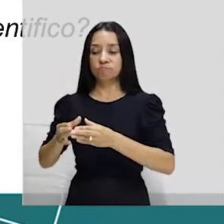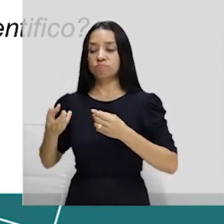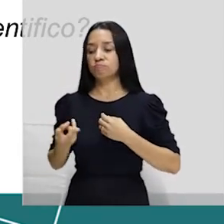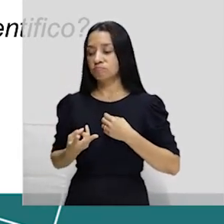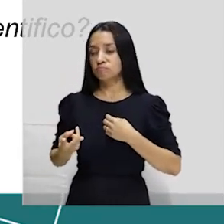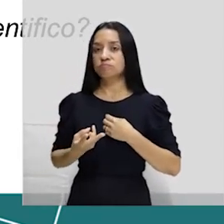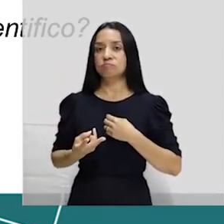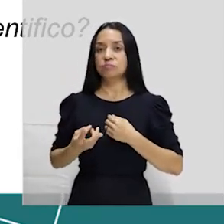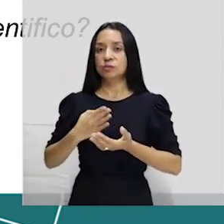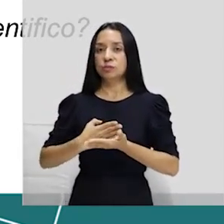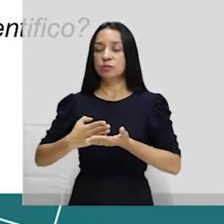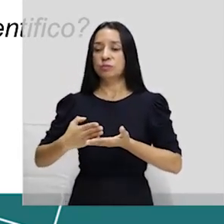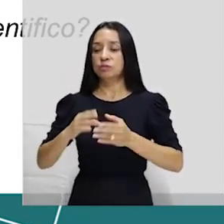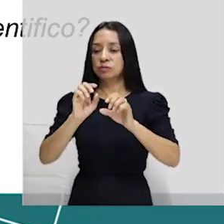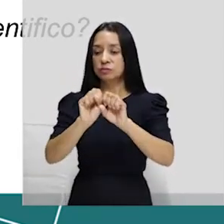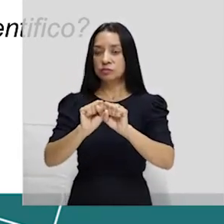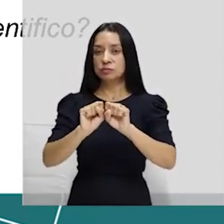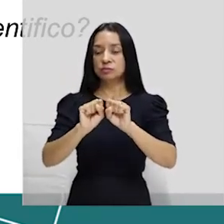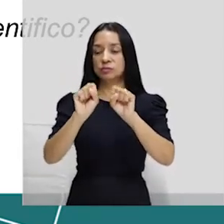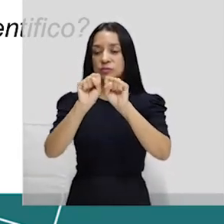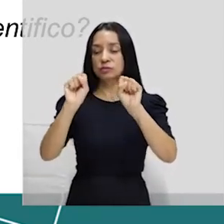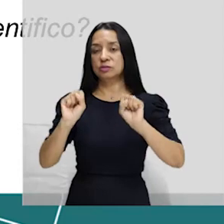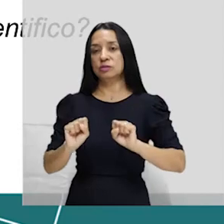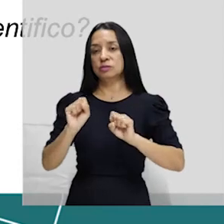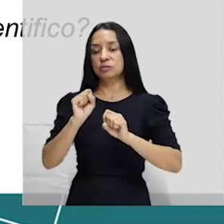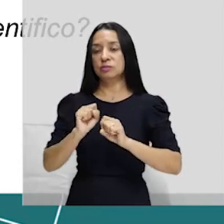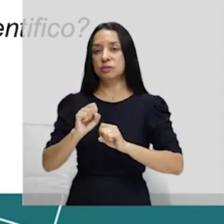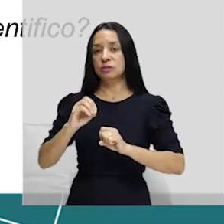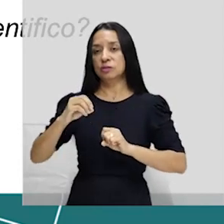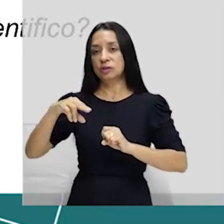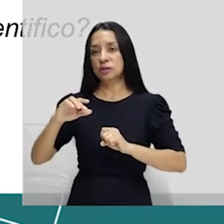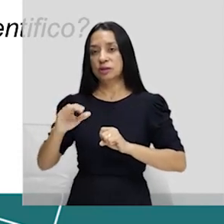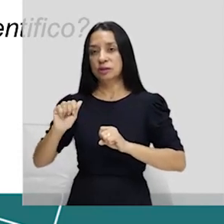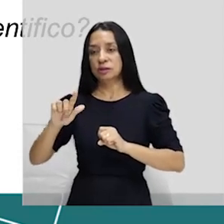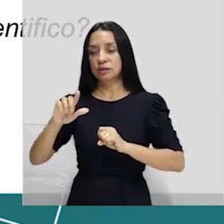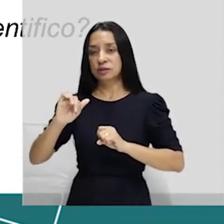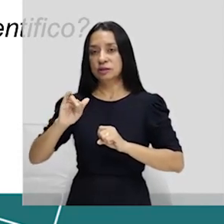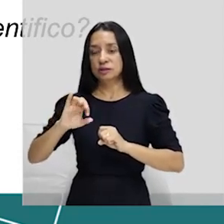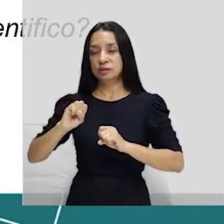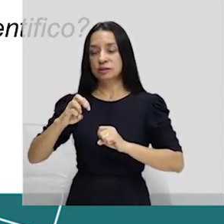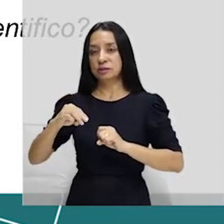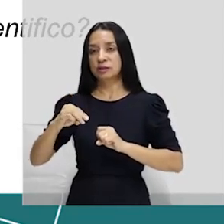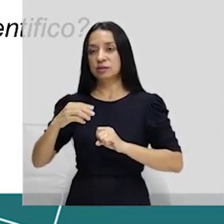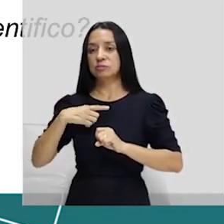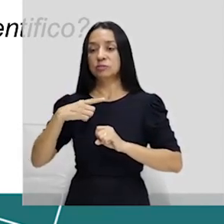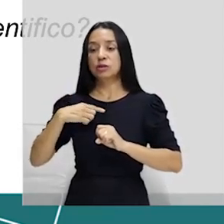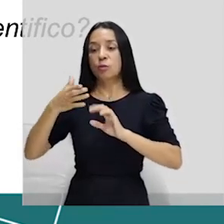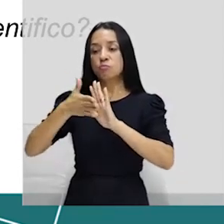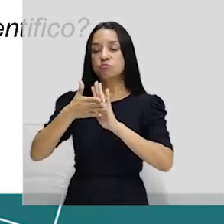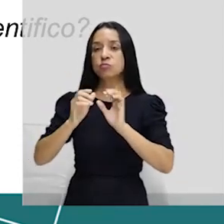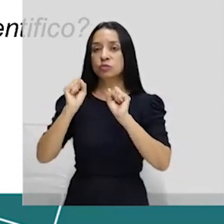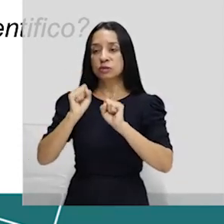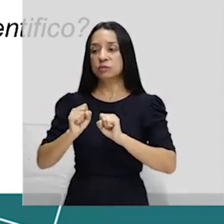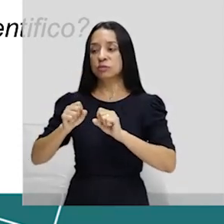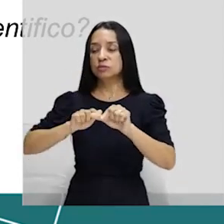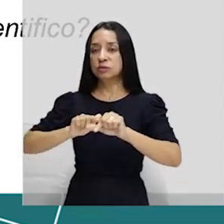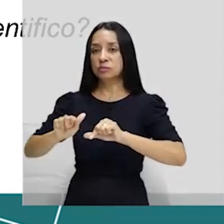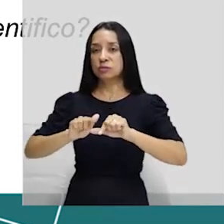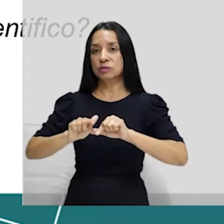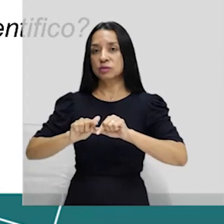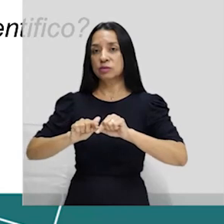a busca da divisão dos recursos da sociedade de maneira igualitária, onde tu tem dois grupos bem distintos. De um lado, tu